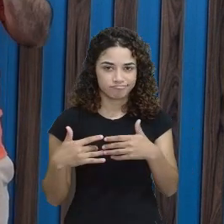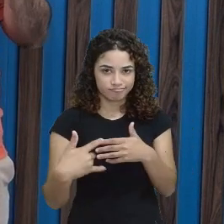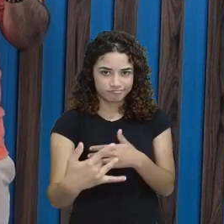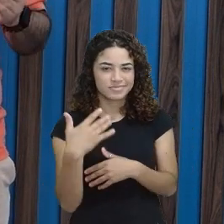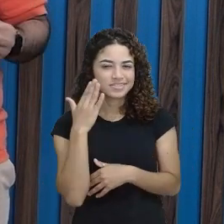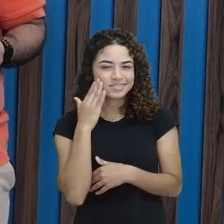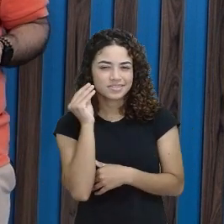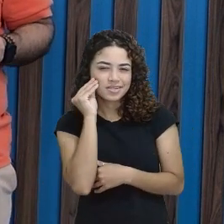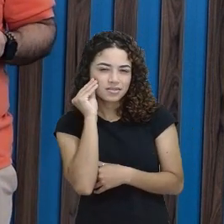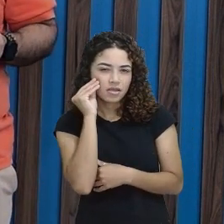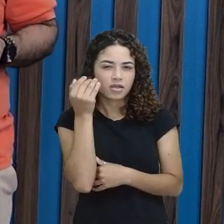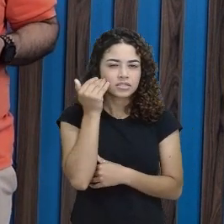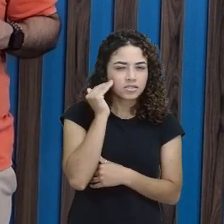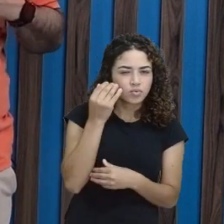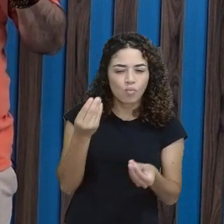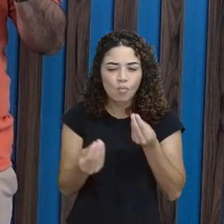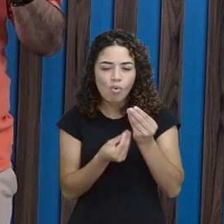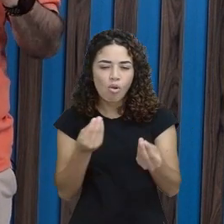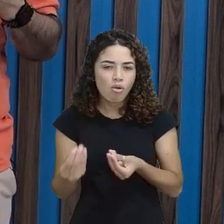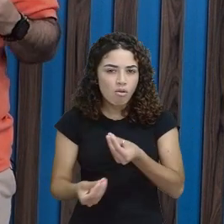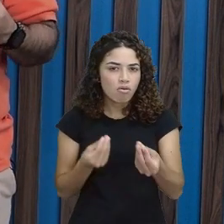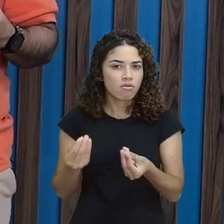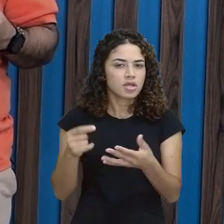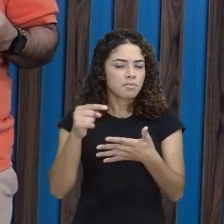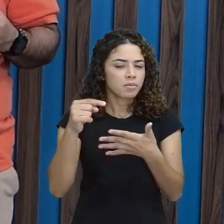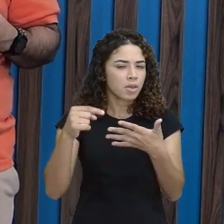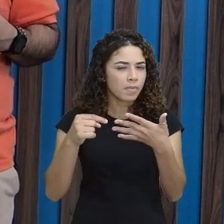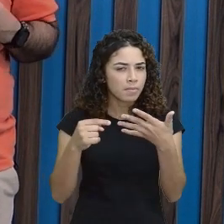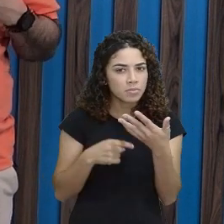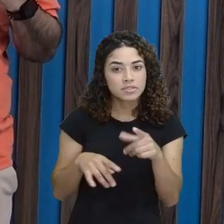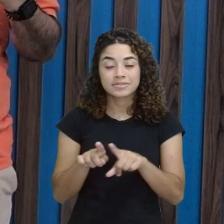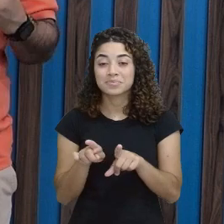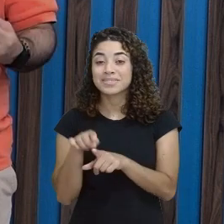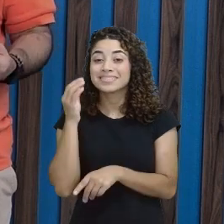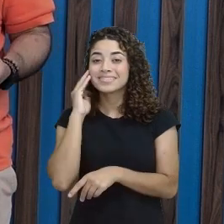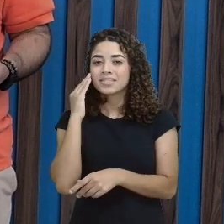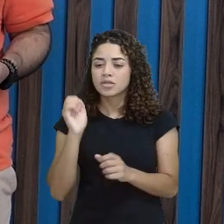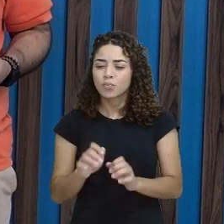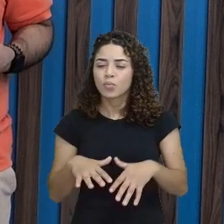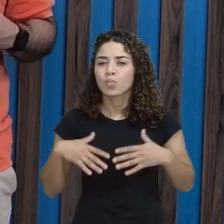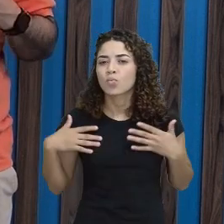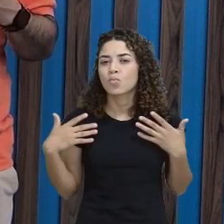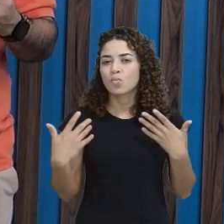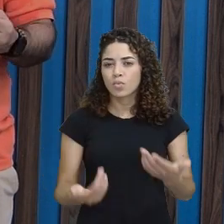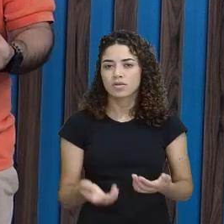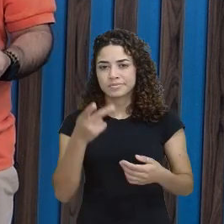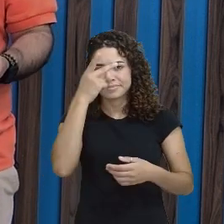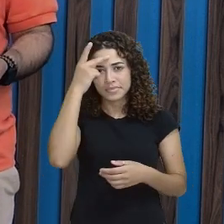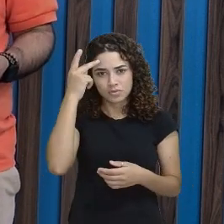entender exatamente isso e vai tentar entender porque é que quando essas pessoas se